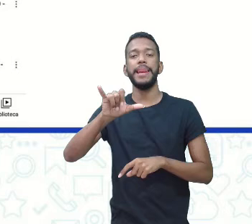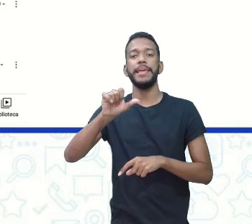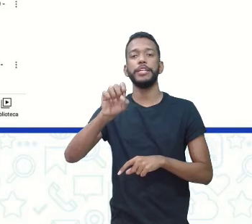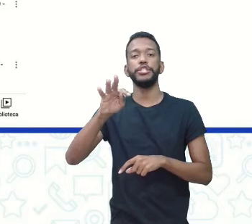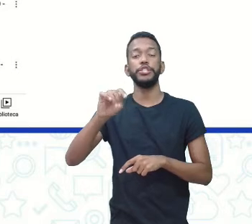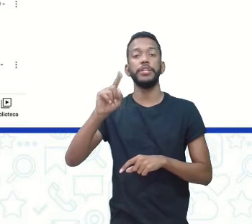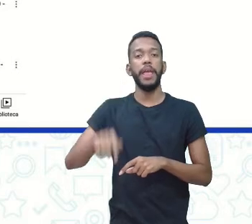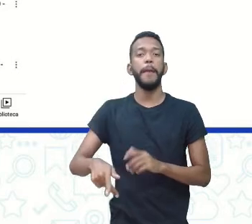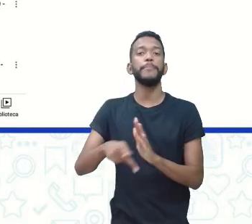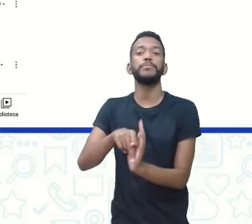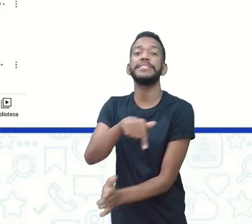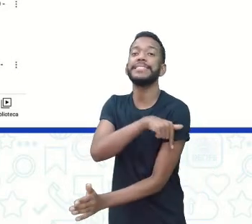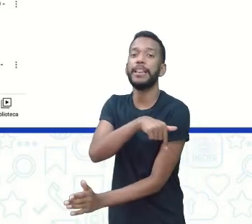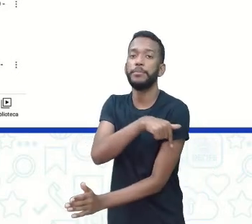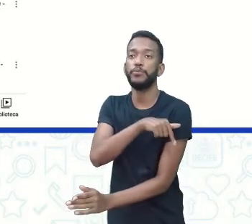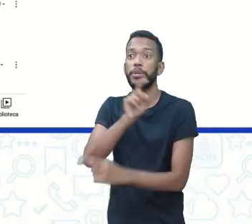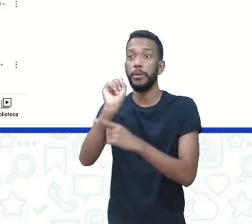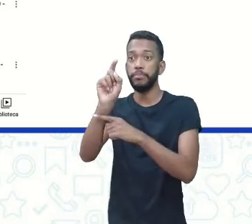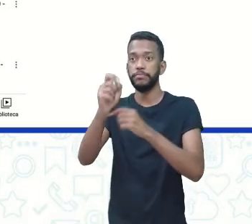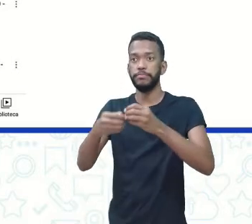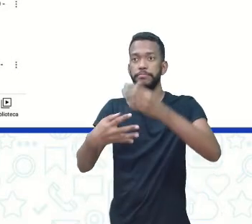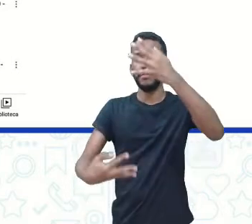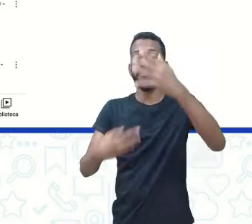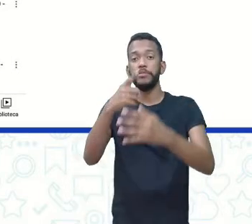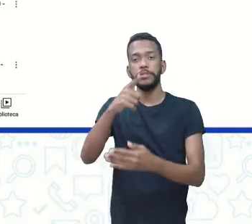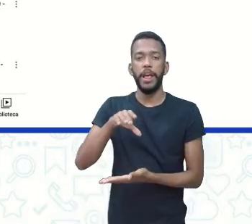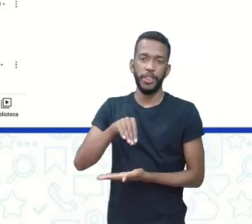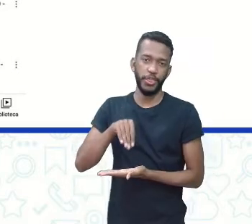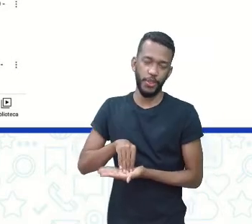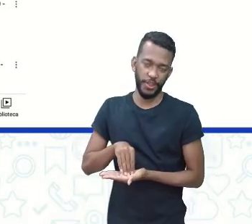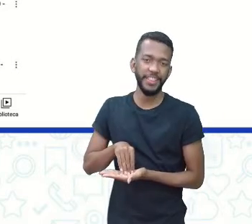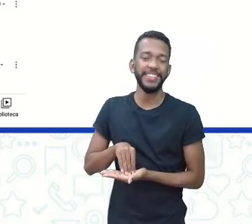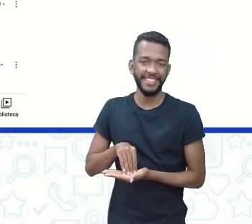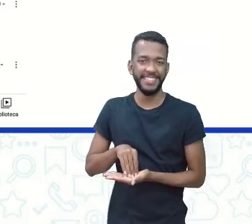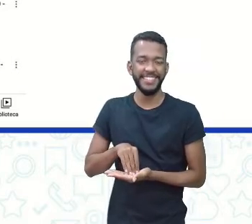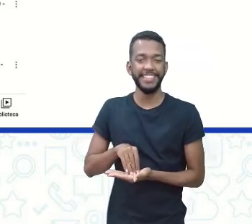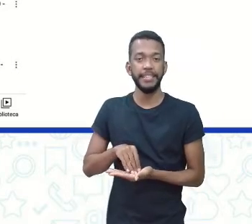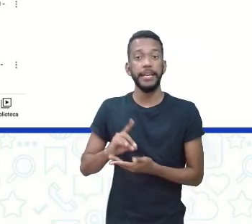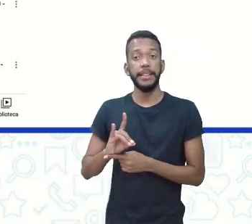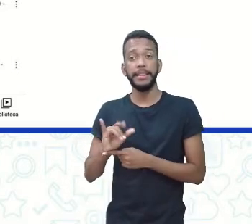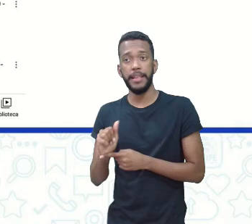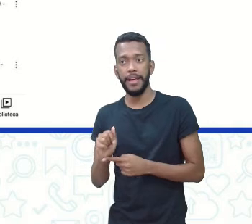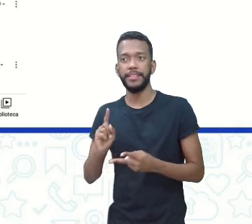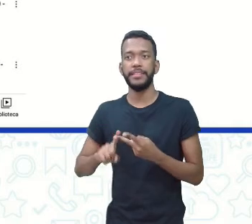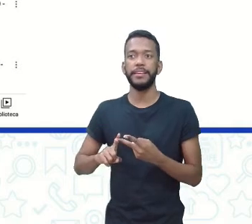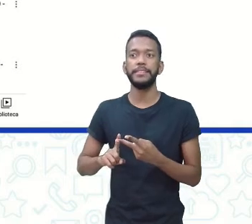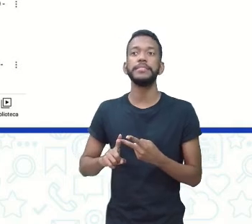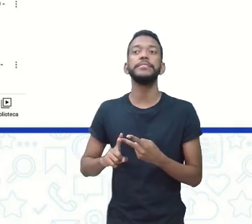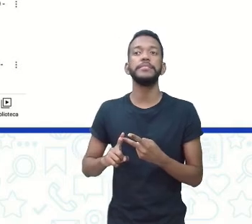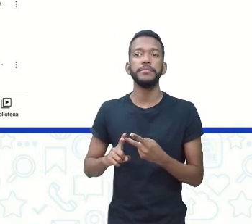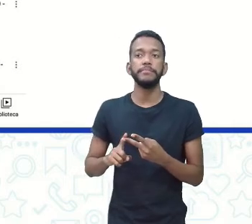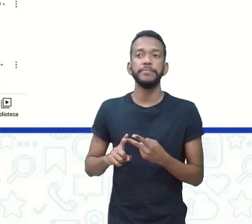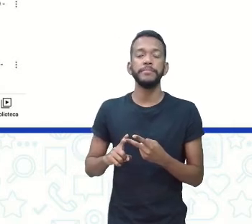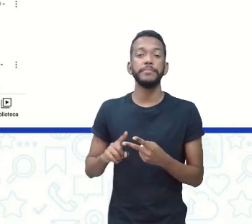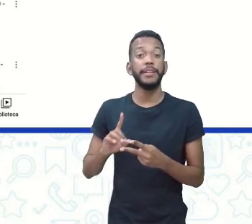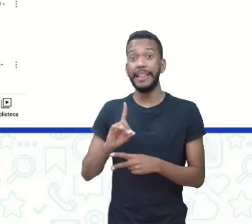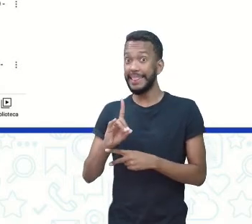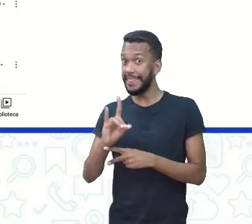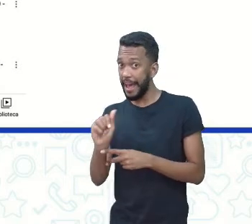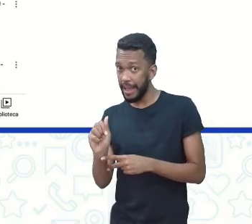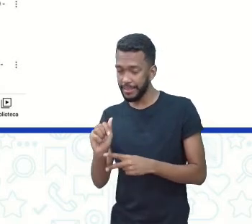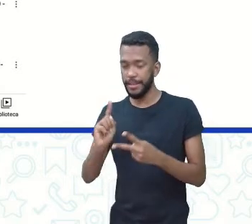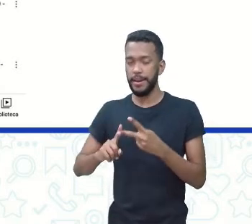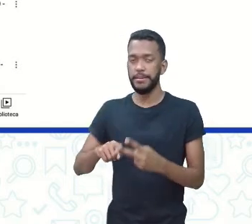você anota, ó, gente, a data, a série, né, 7º, e a disciplina, porque aí você consegue